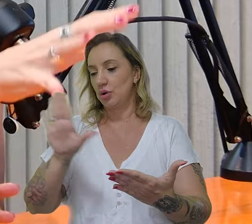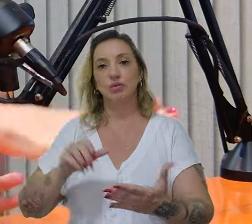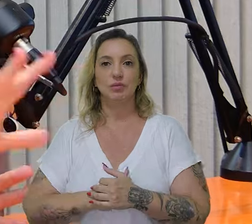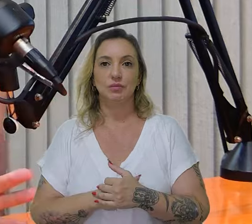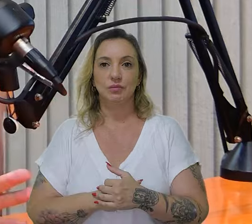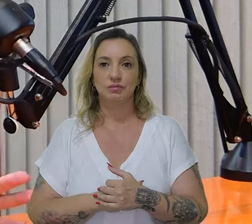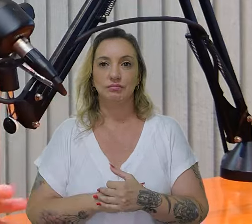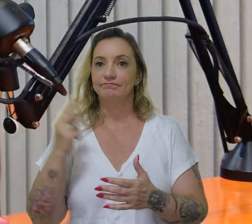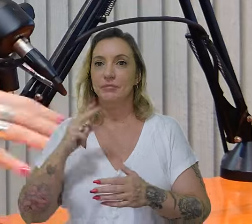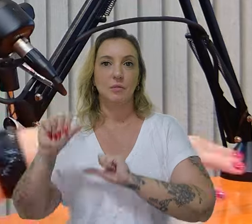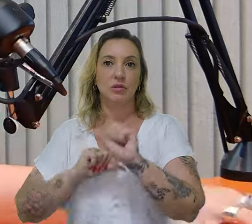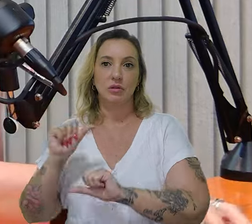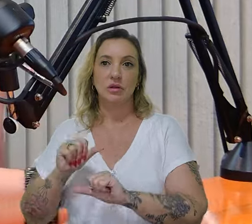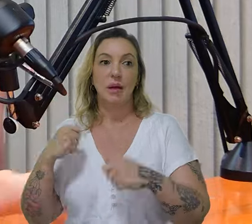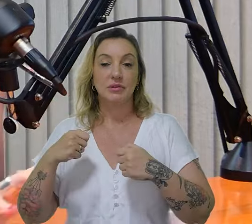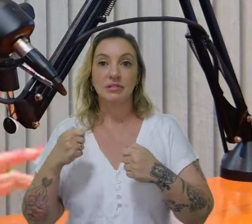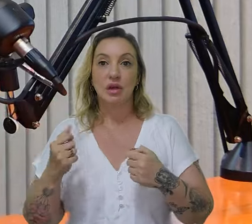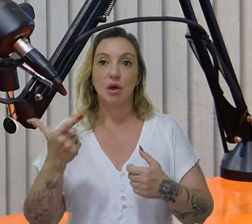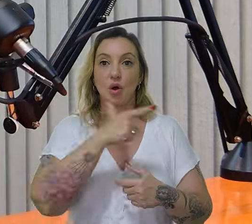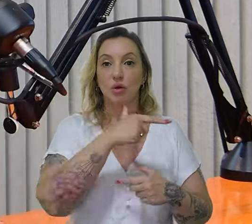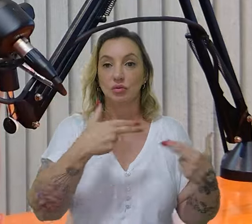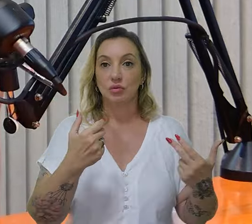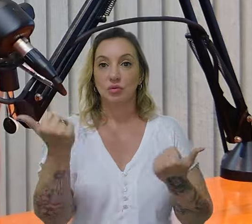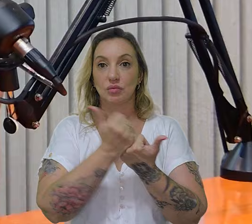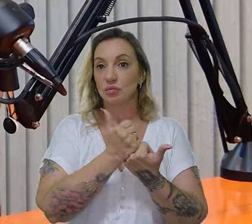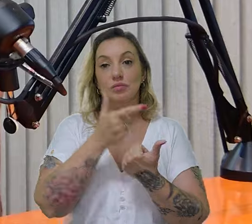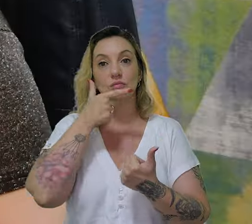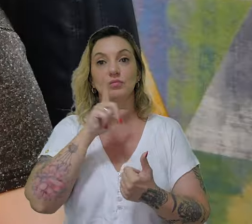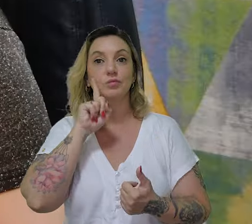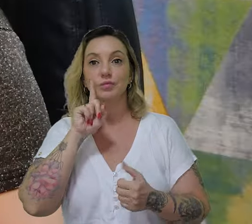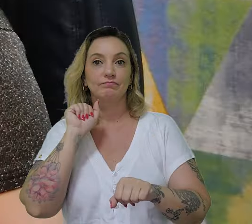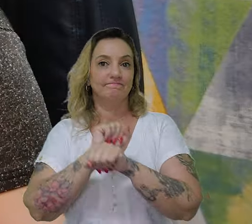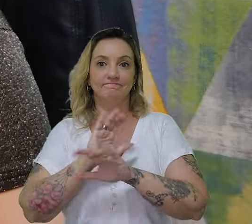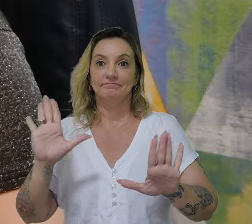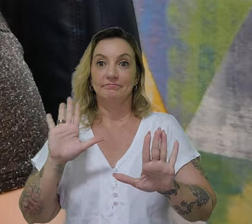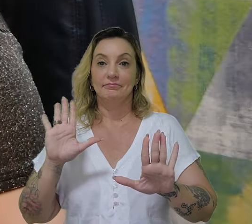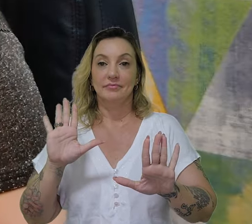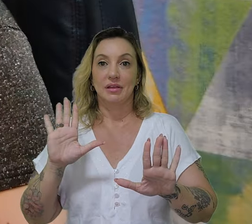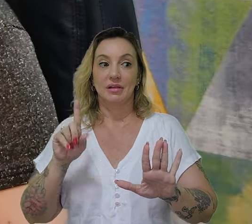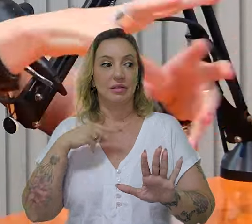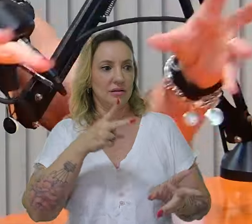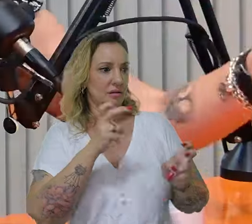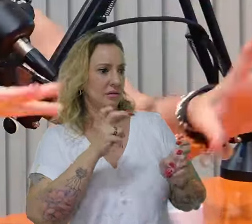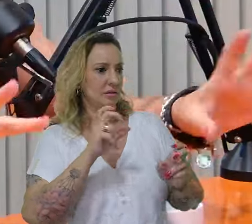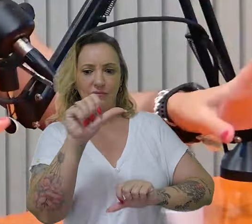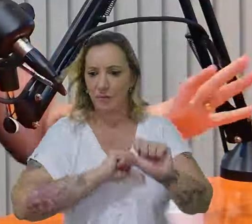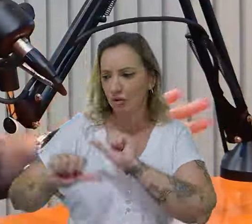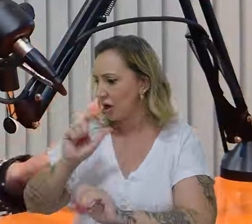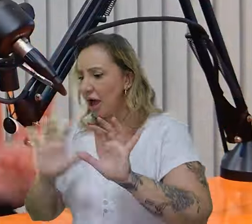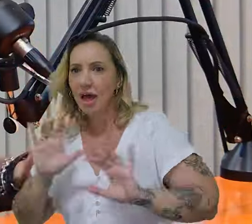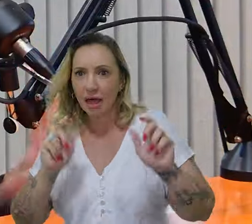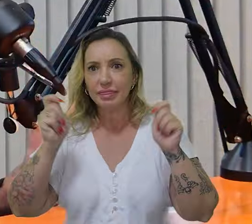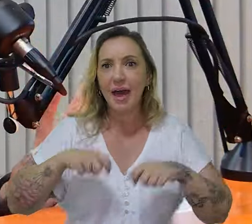então não dá para mudar Ah mas eu preciso botar uma outra coisa que o americano não consegue para né paralisa a gente olha e fala vamos vamos trocar aqui